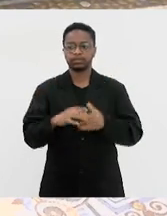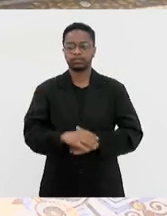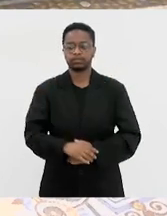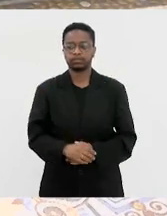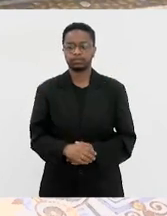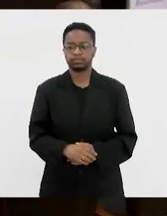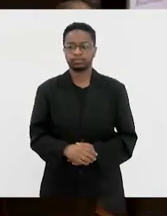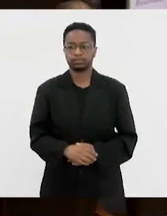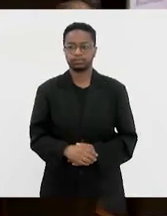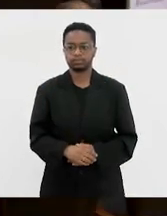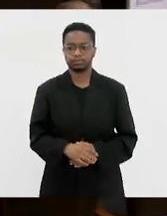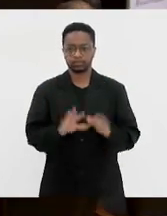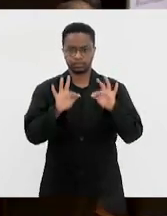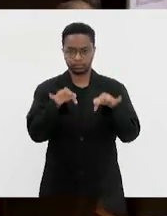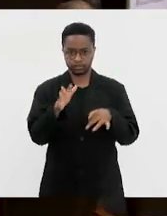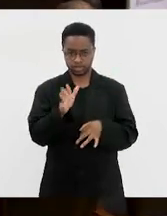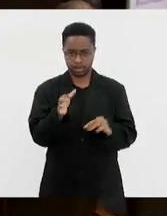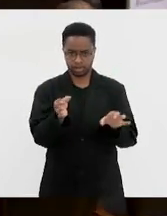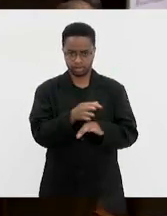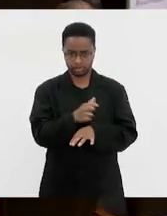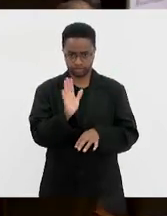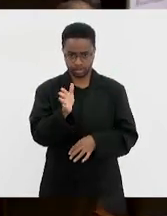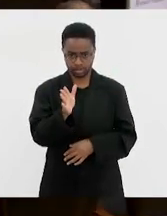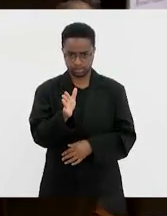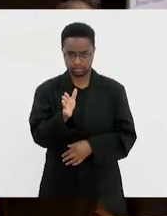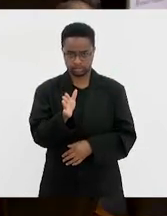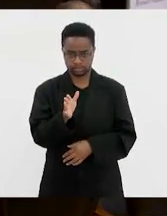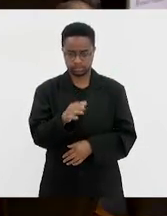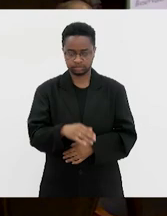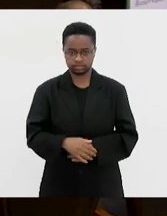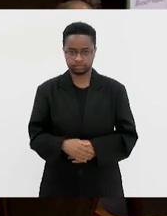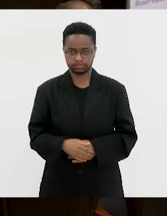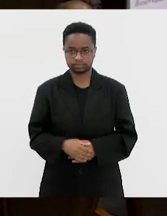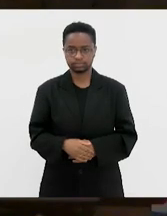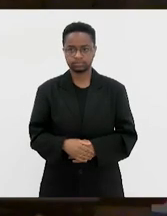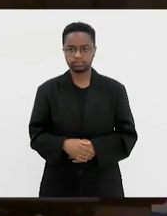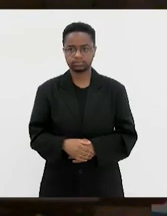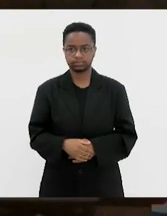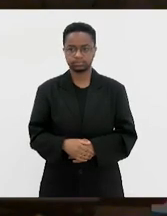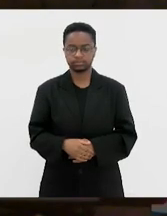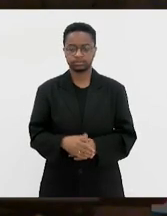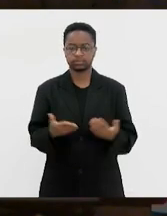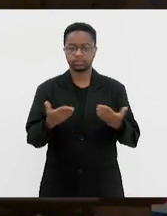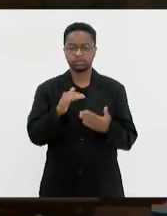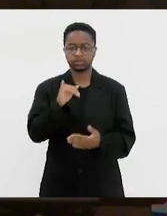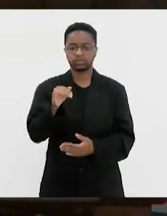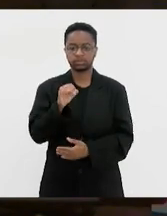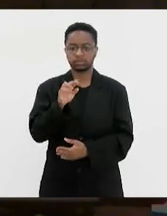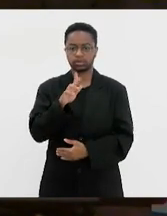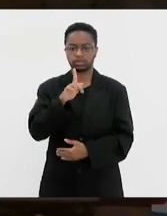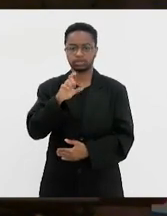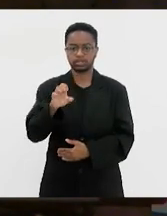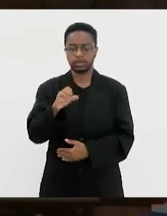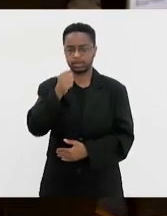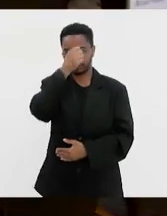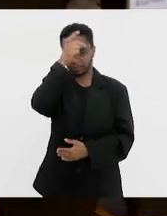Já terminou, Renatinho? Já terminou? Já? Já? Convidar o Jorge, prefeito de Mesquita. Jorge.